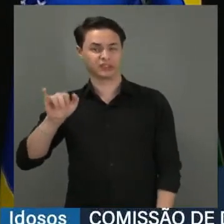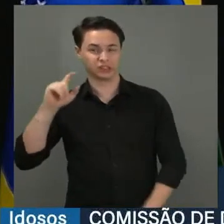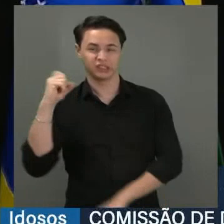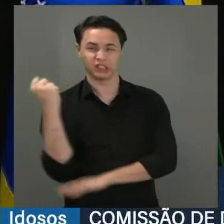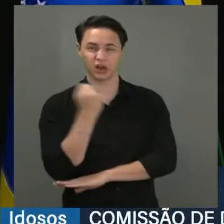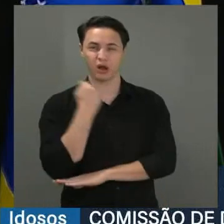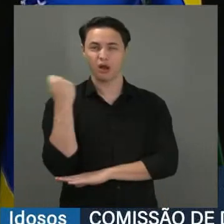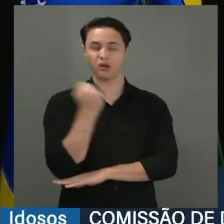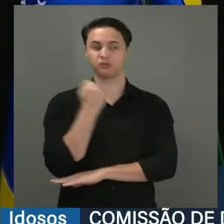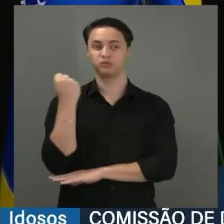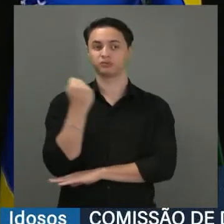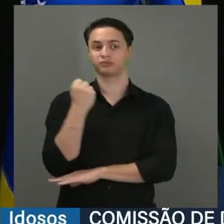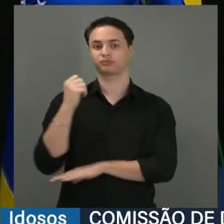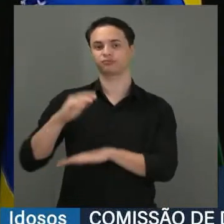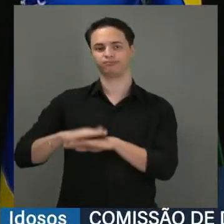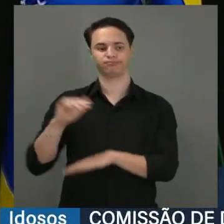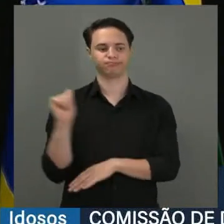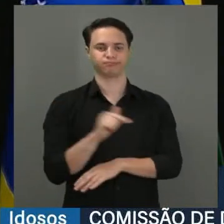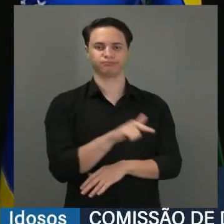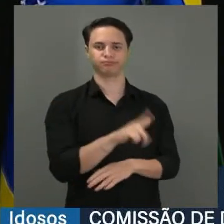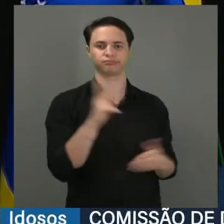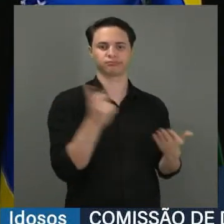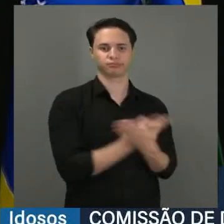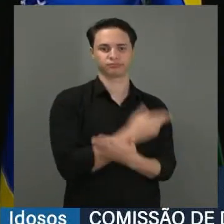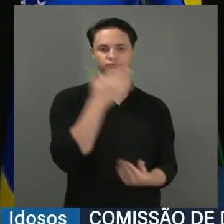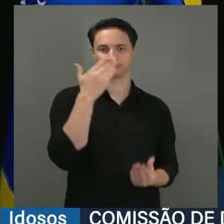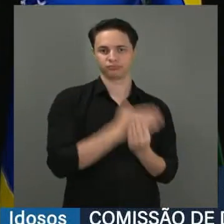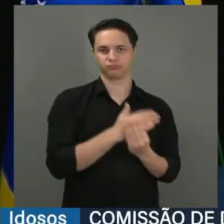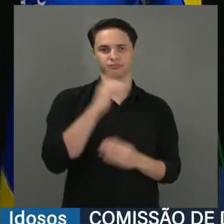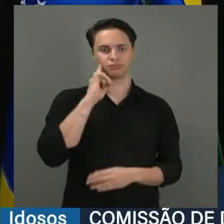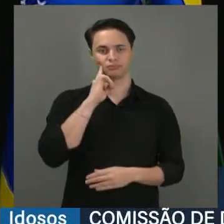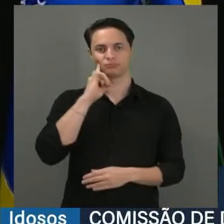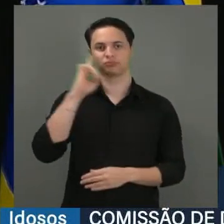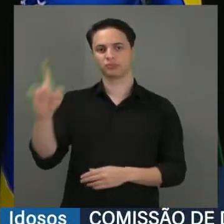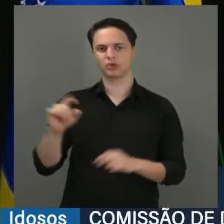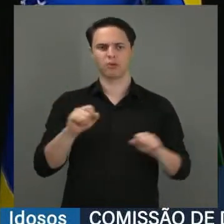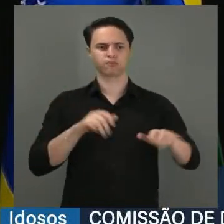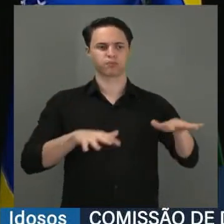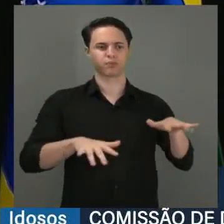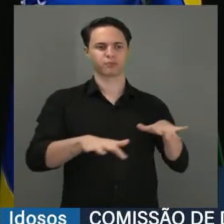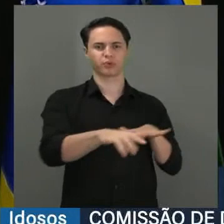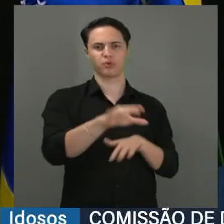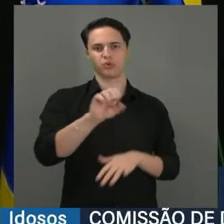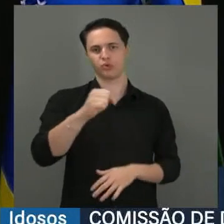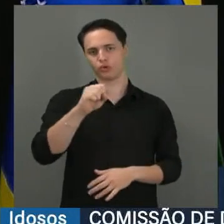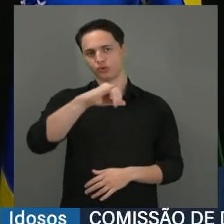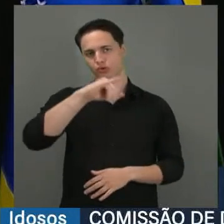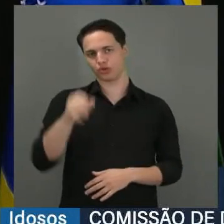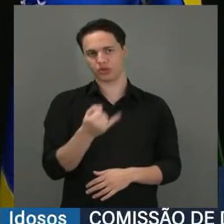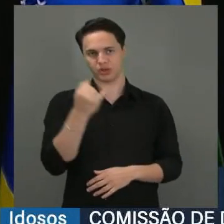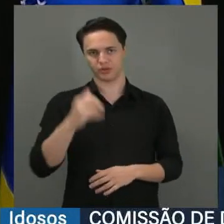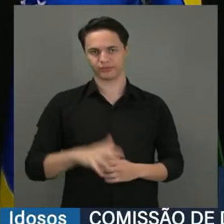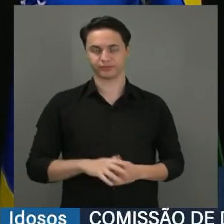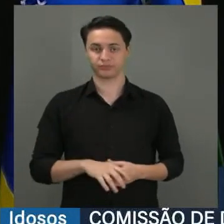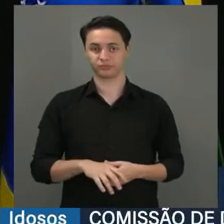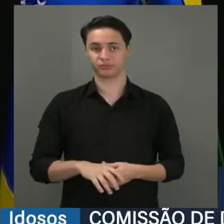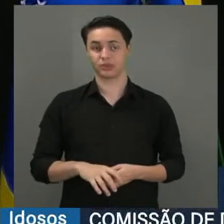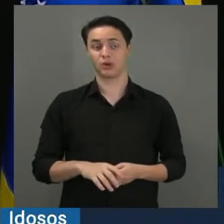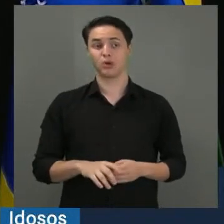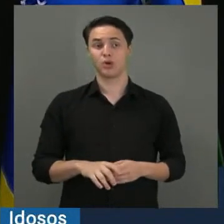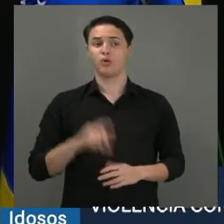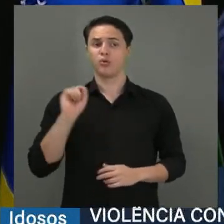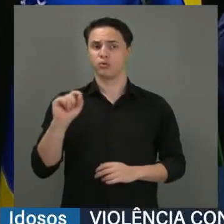grave quanto os praticados nos processos referentes aos tumultos do dia 8 de janeiro.